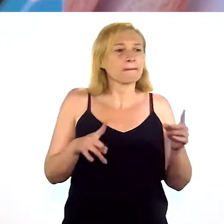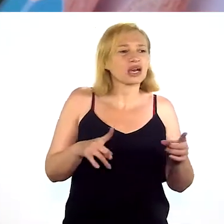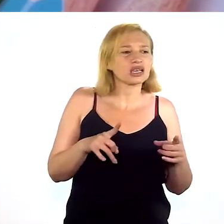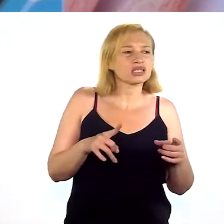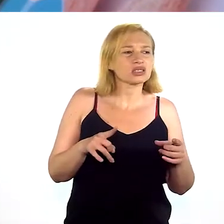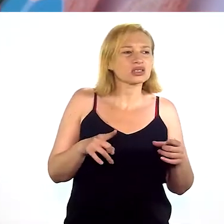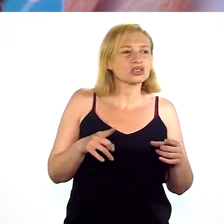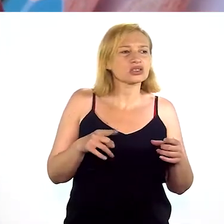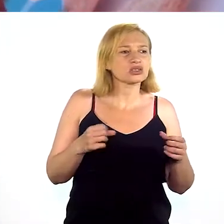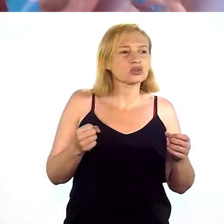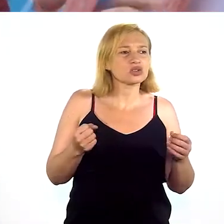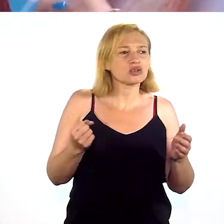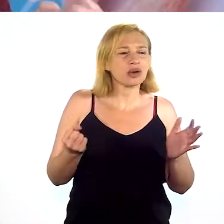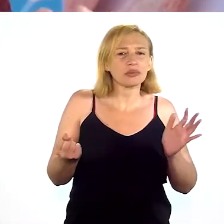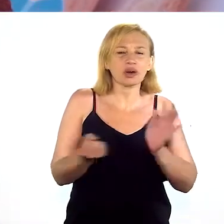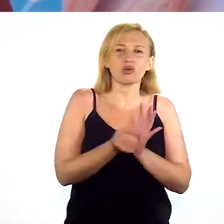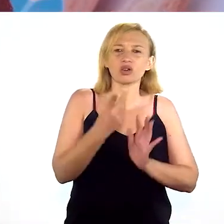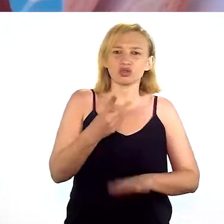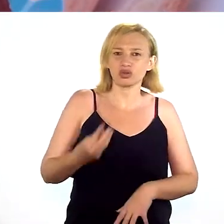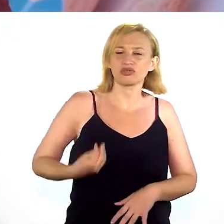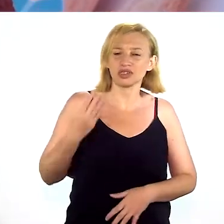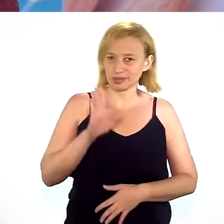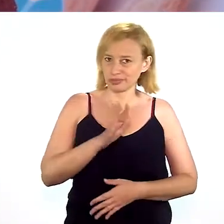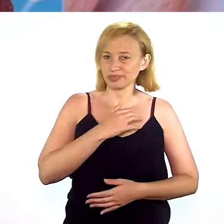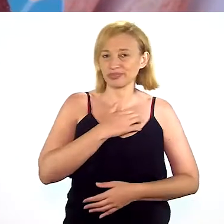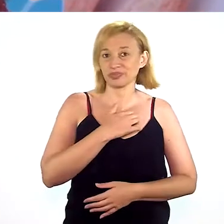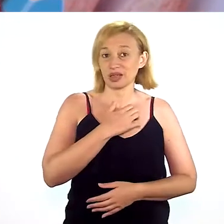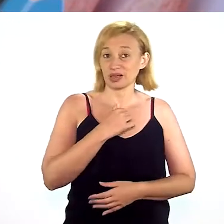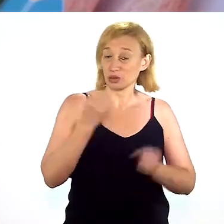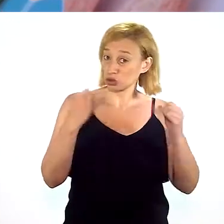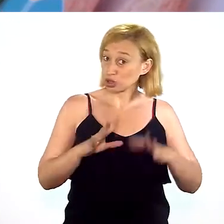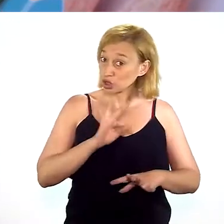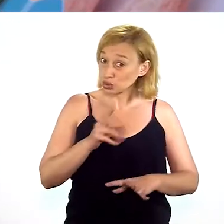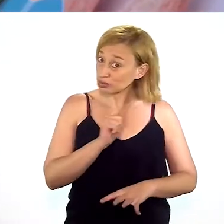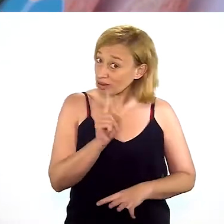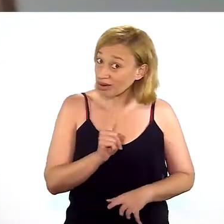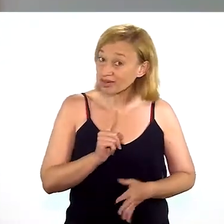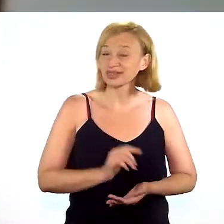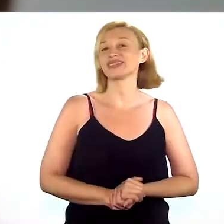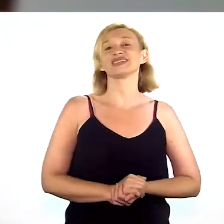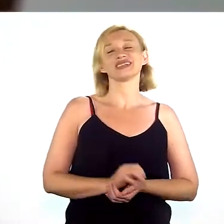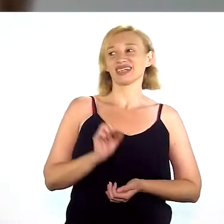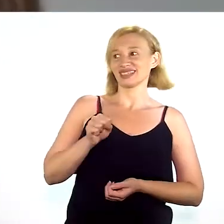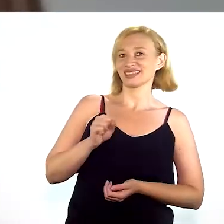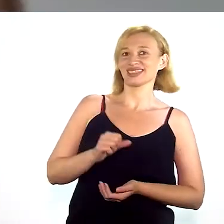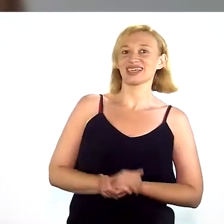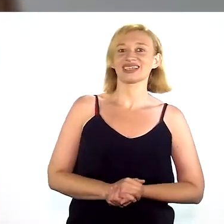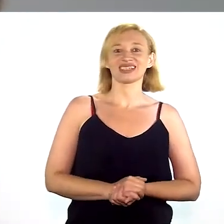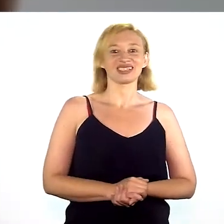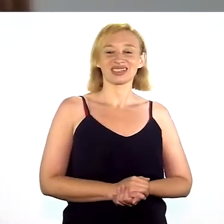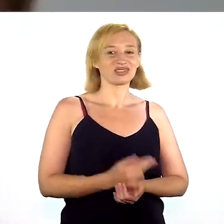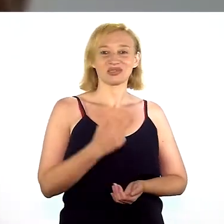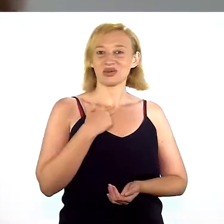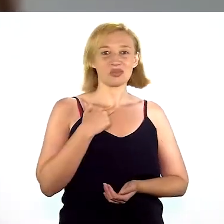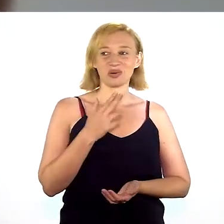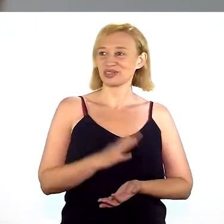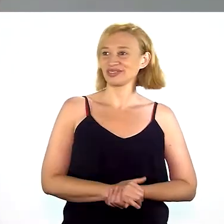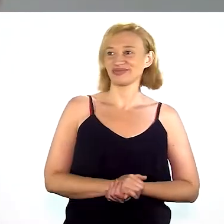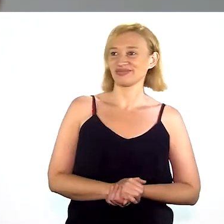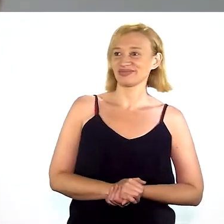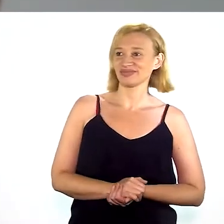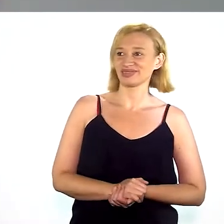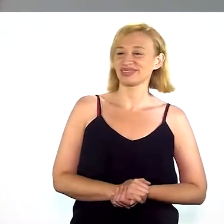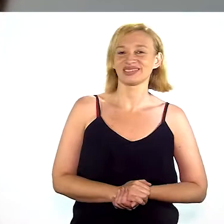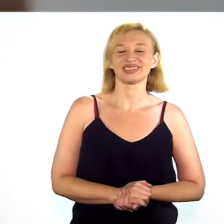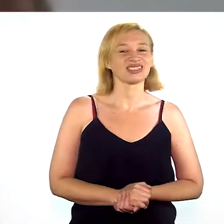saiba. Mas qual foi a parte mais marcante, sem dar spoiler, claro? Não, sem spoiler. Nem nas resenhas pode